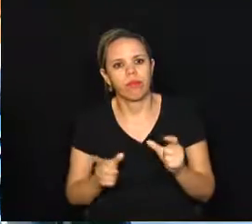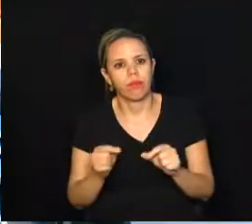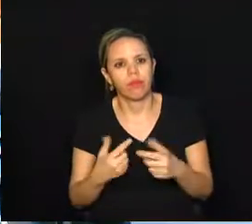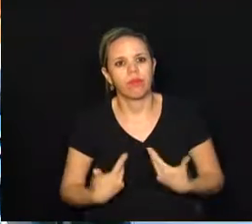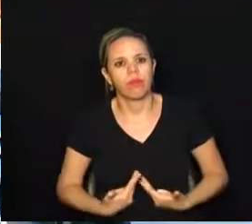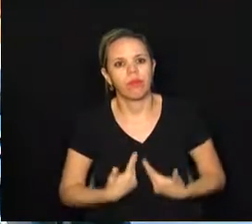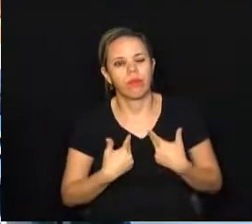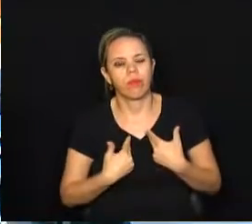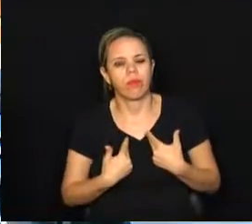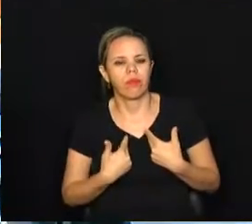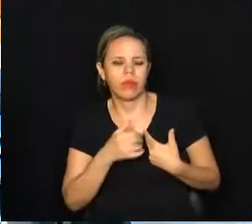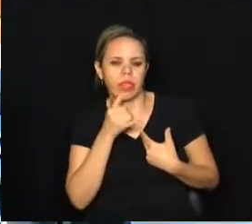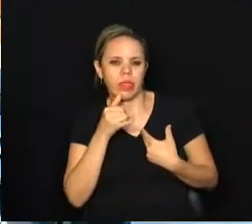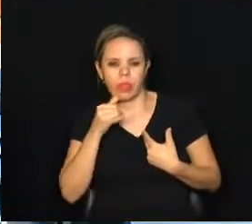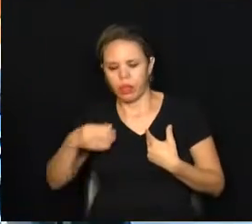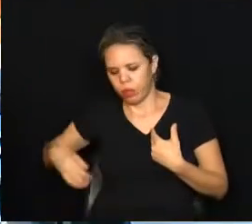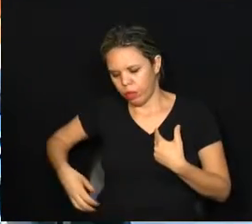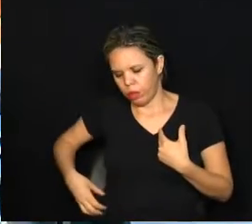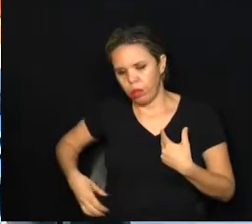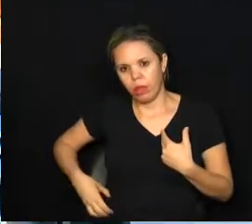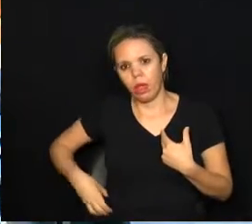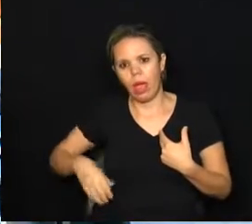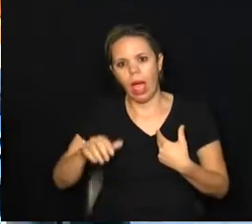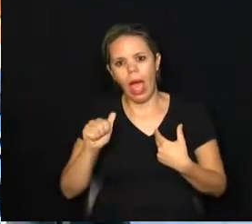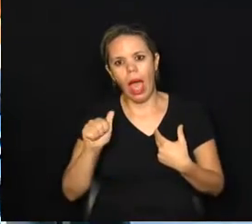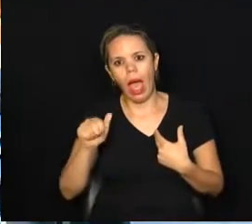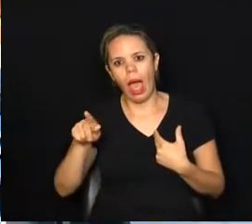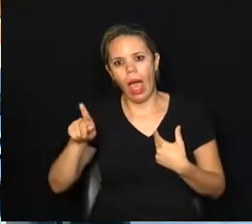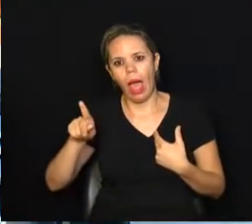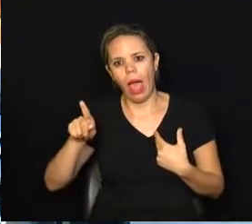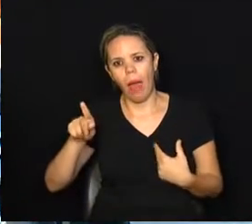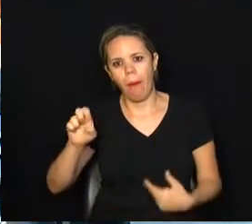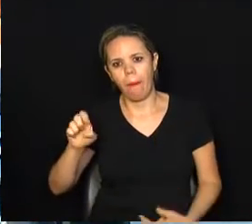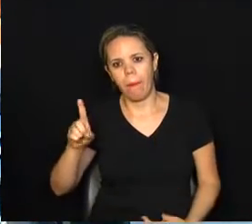de apendicite, por exemplo, que fica um exemplo claro.